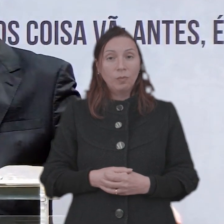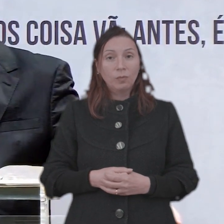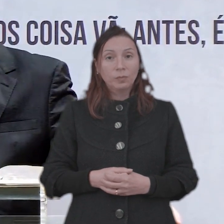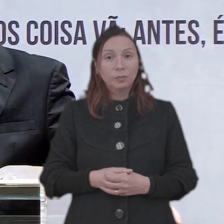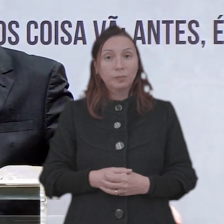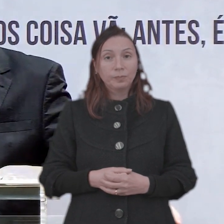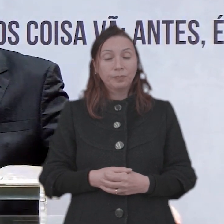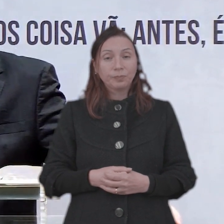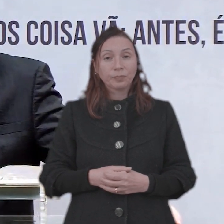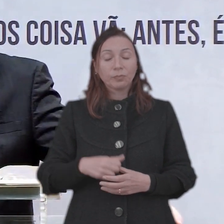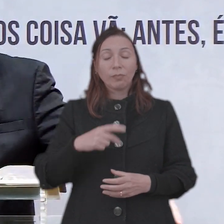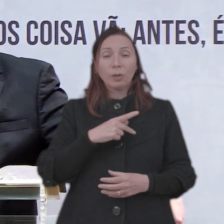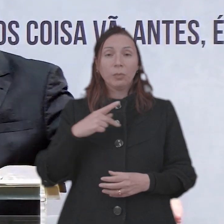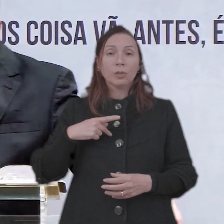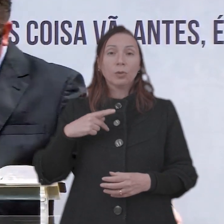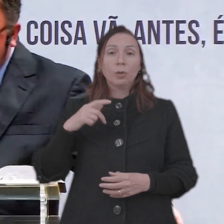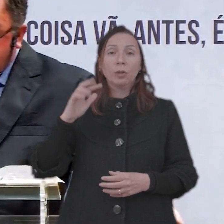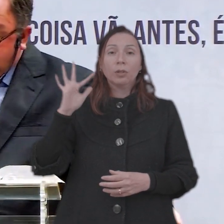Hudson Taylor,